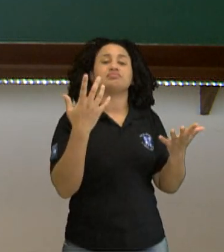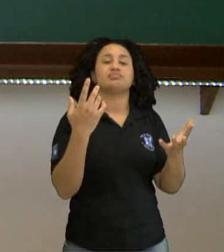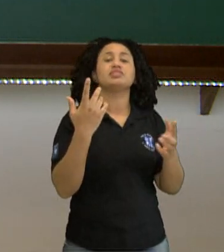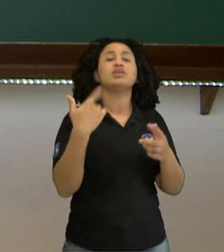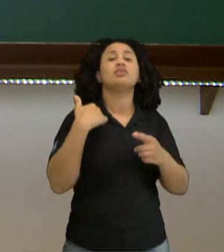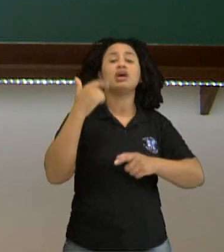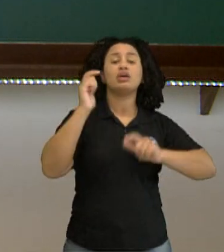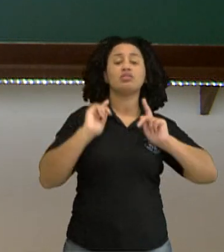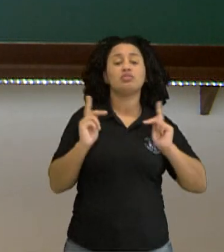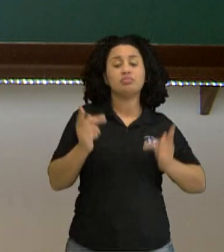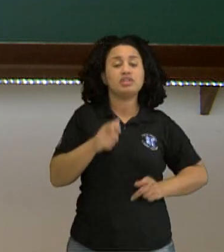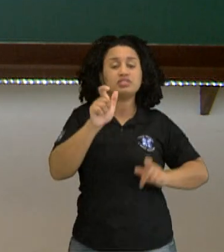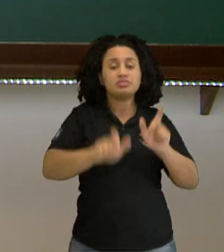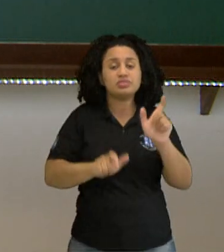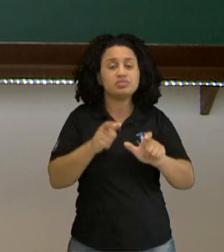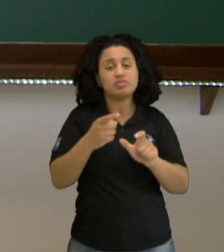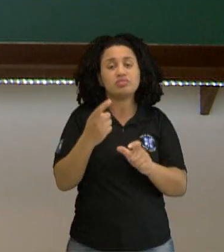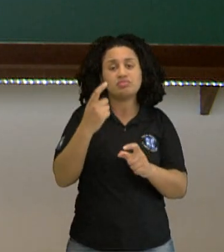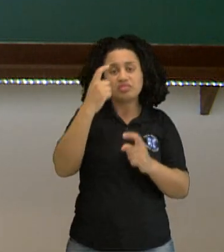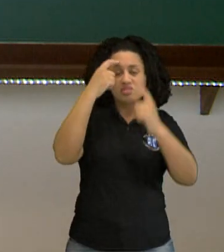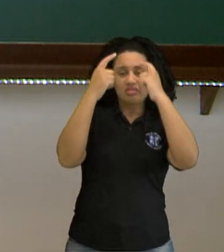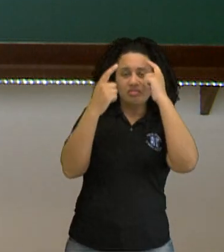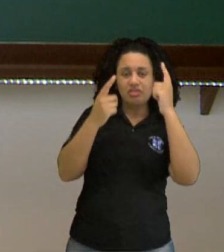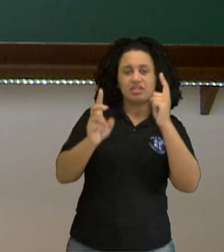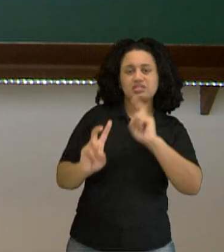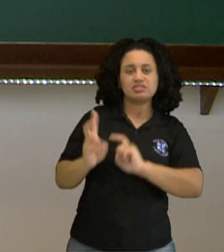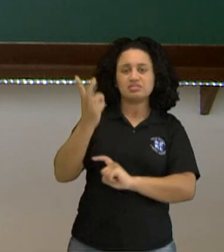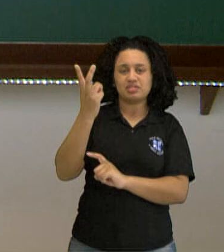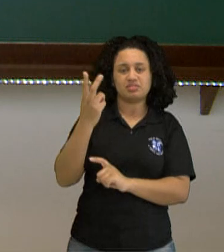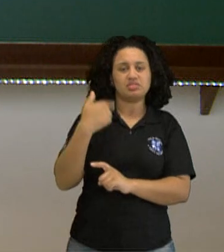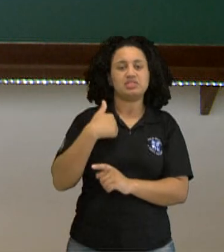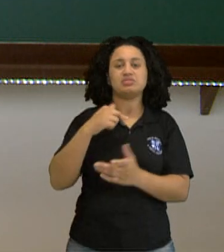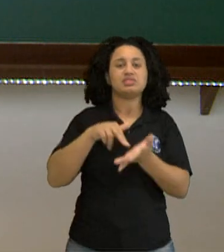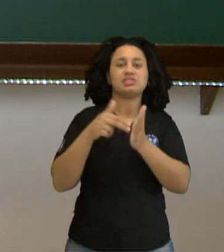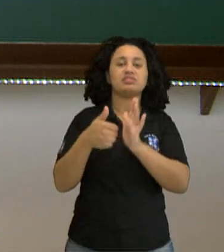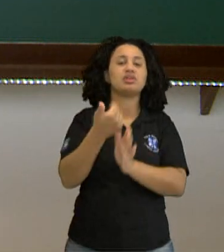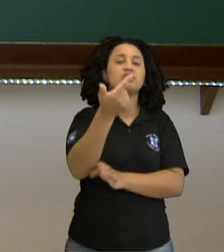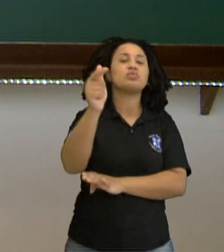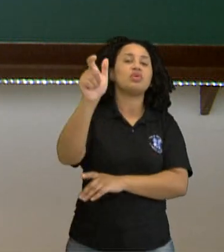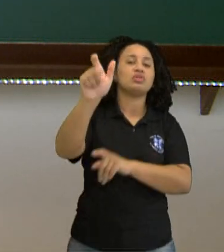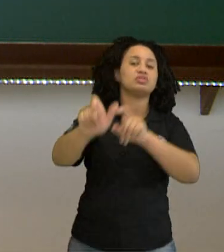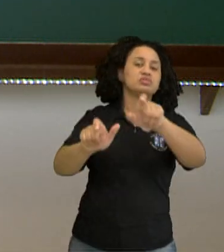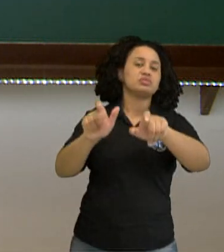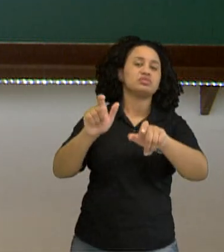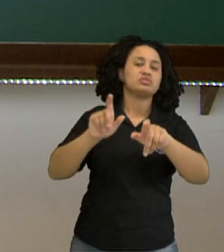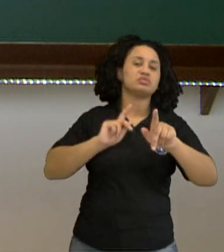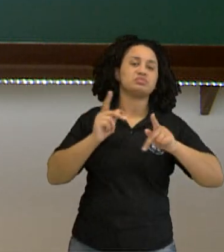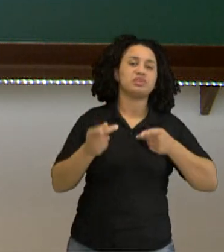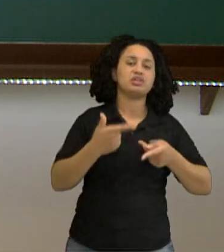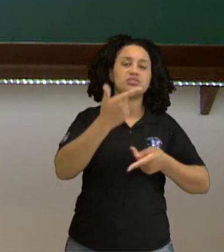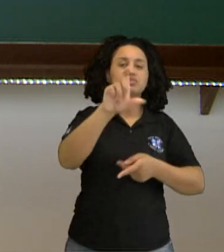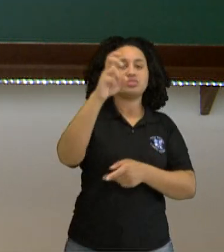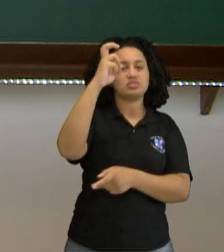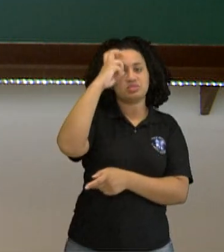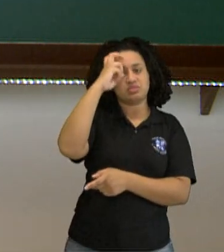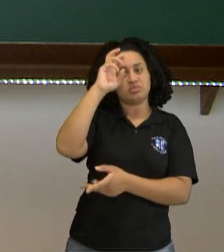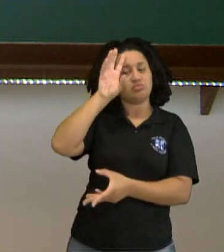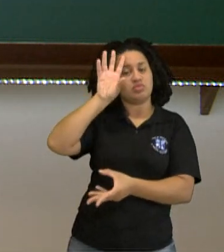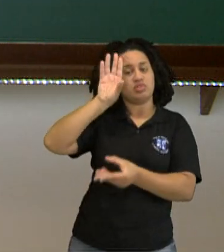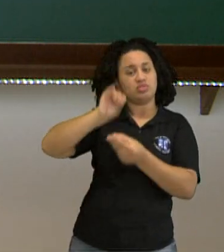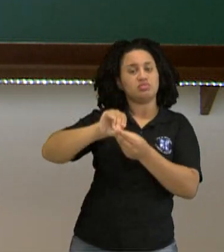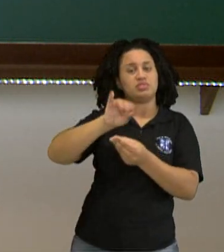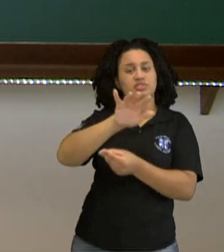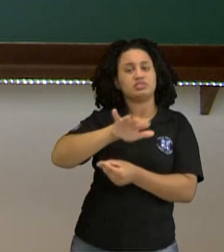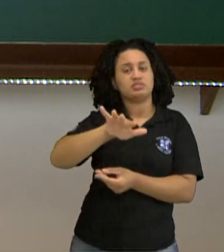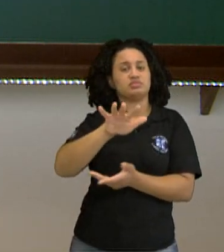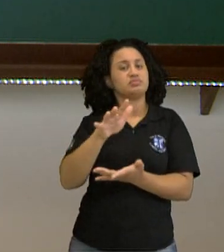esses valores. E nem sempre os outros seres humanos de outras culturas compreendem essa criação do mundo ocidental como